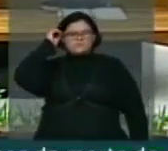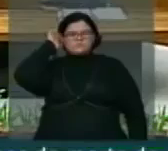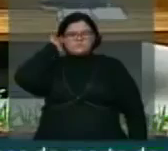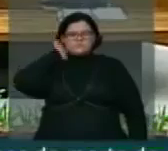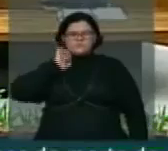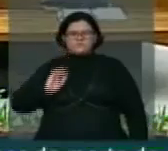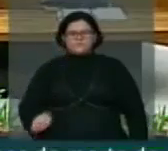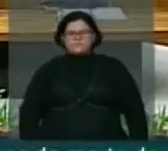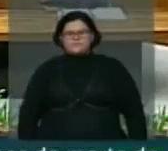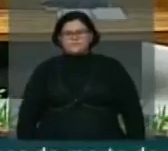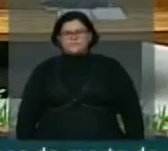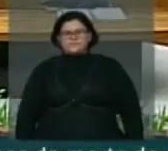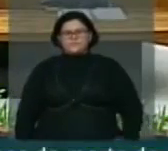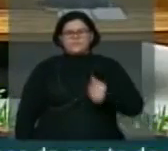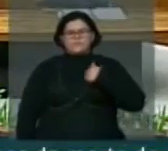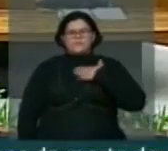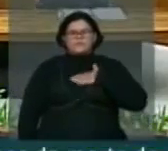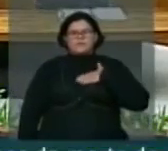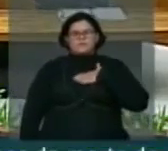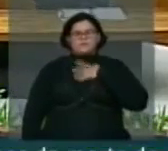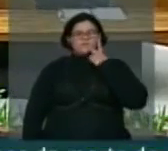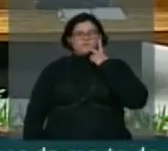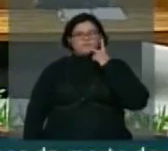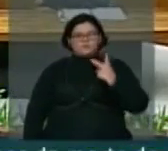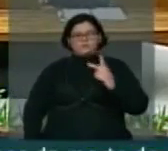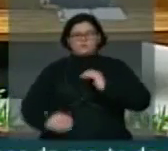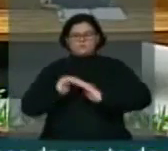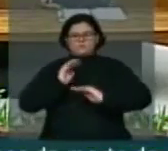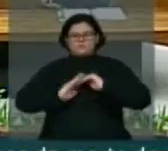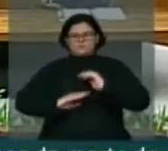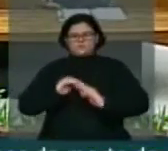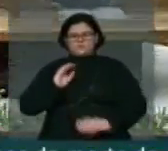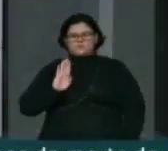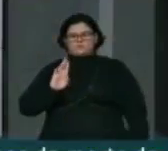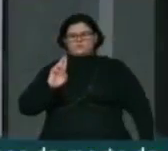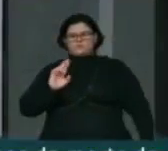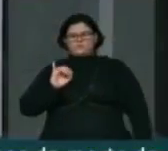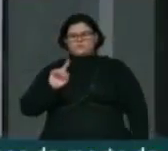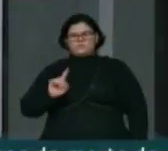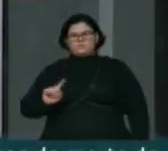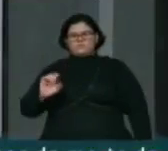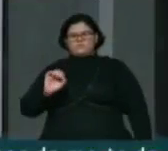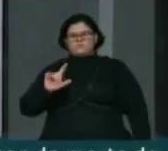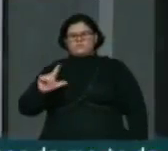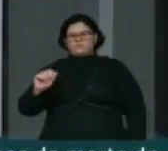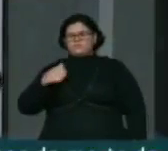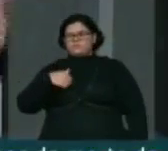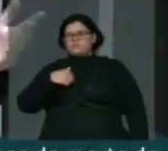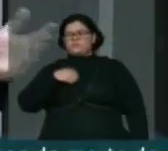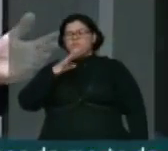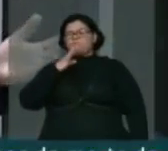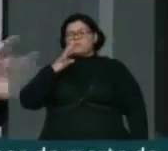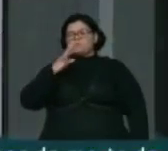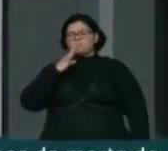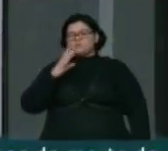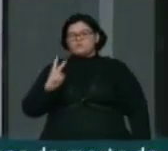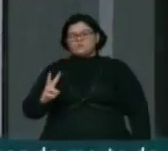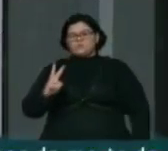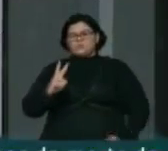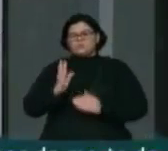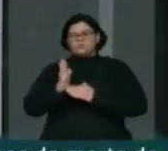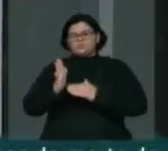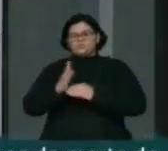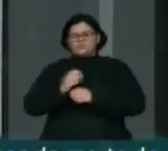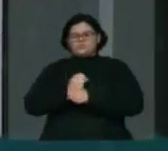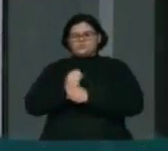Bom, eu gostaria de falar sobre o Brizola que eu conheci nos 2 últimos anos